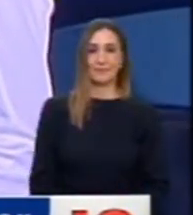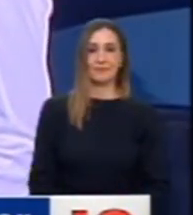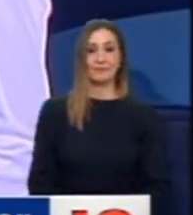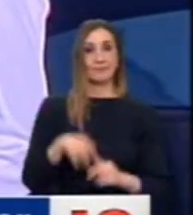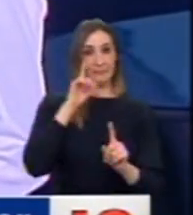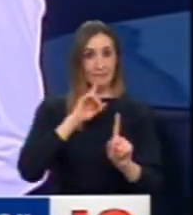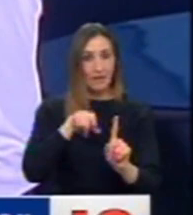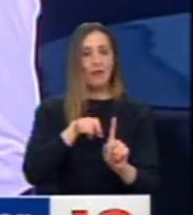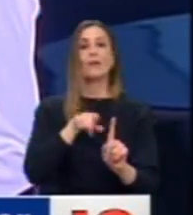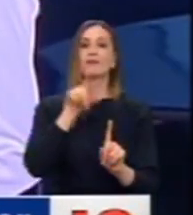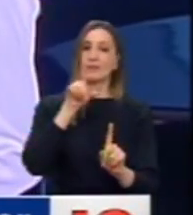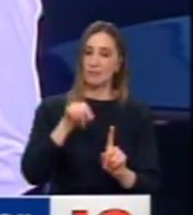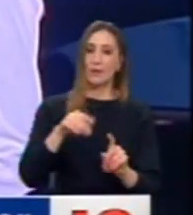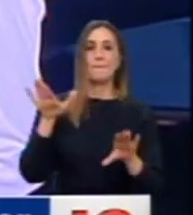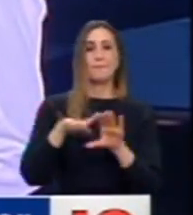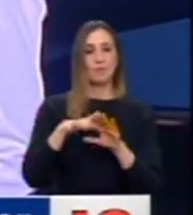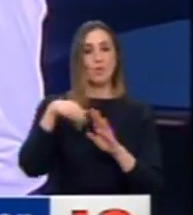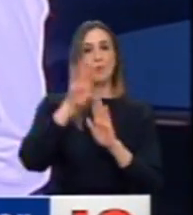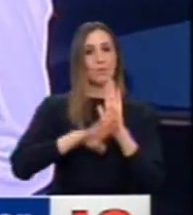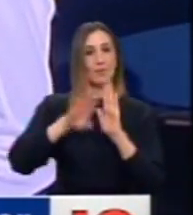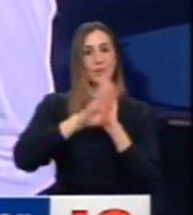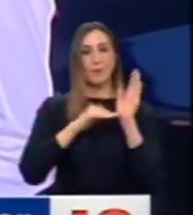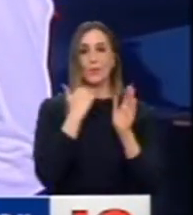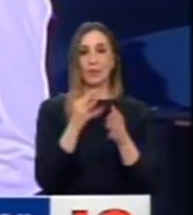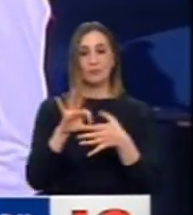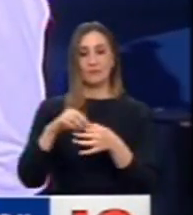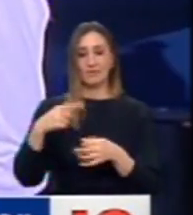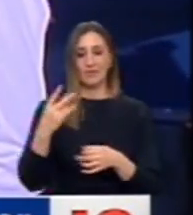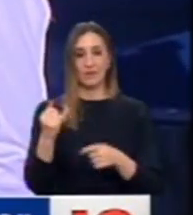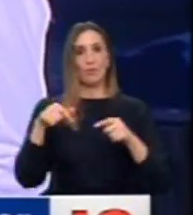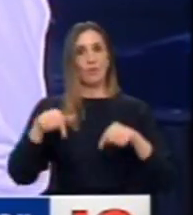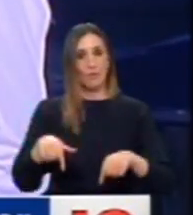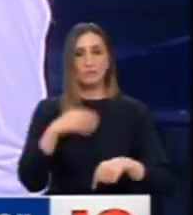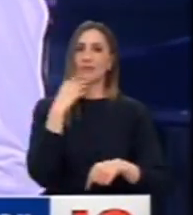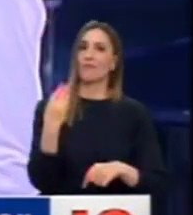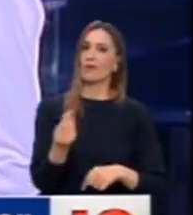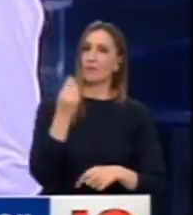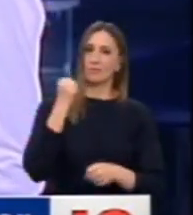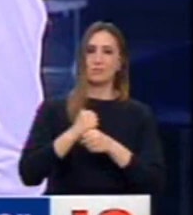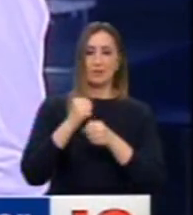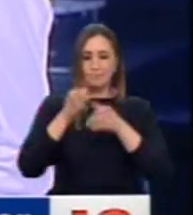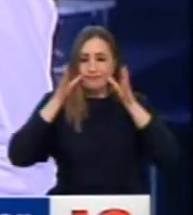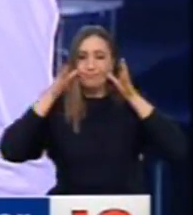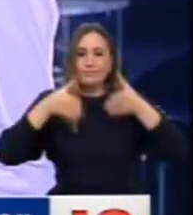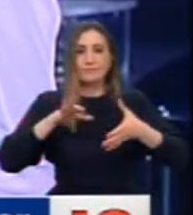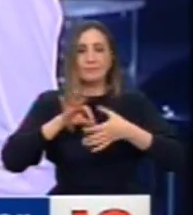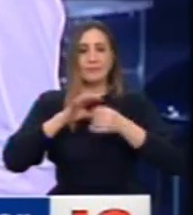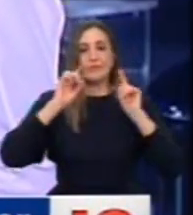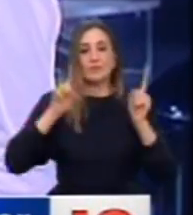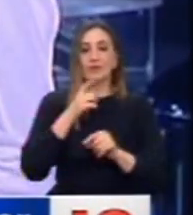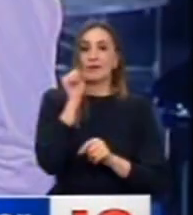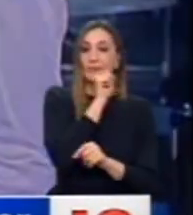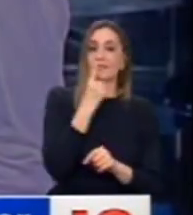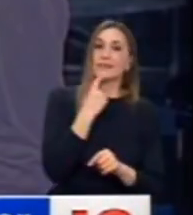A Vanessa também passou por programas de talento na TVI. Hoje tem uma carreira sólida, mais dedicada à música. Canta em